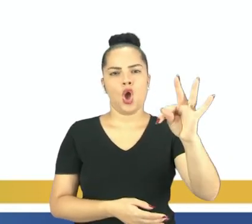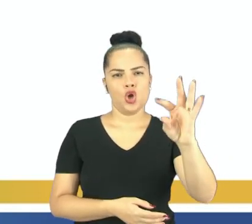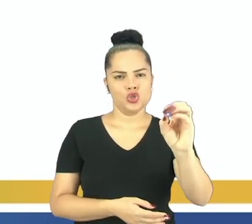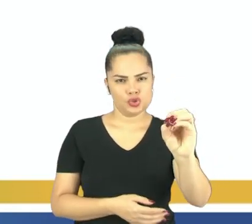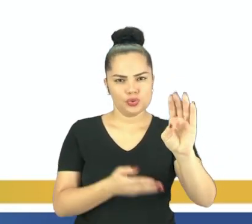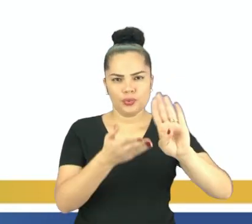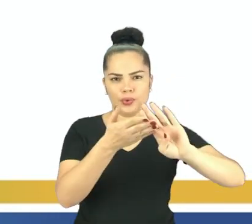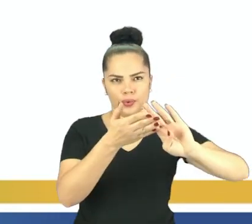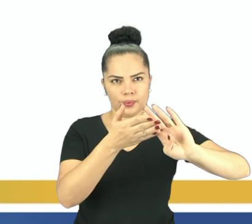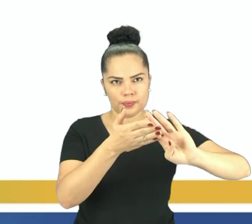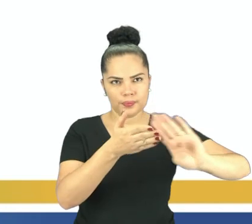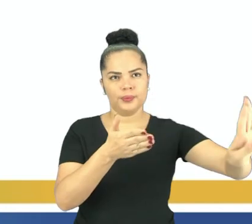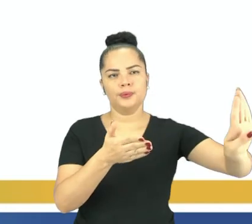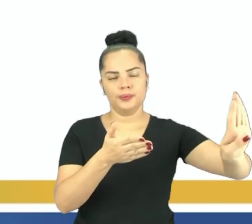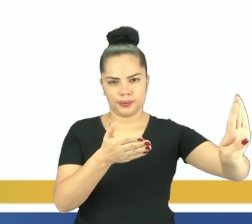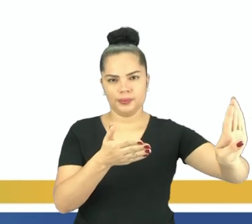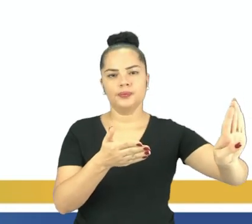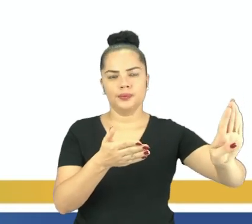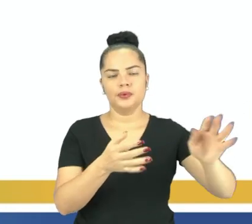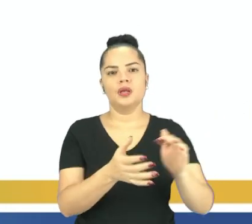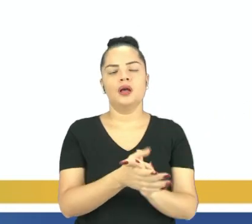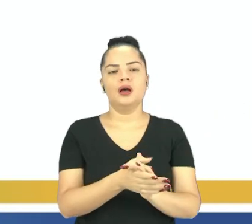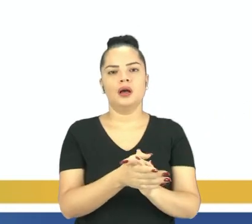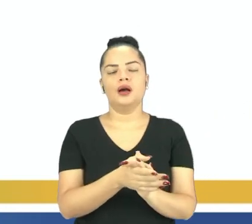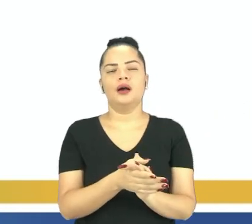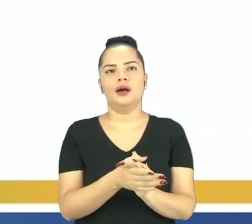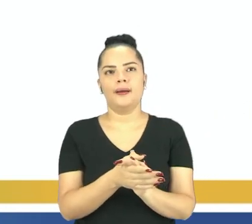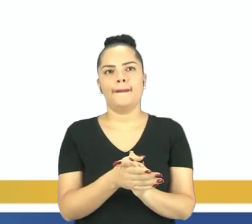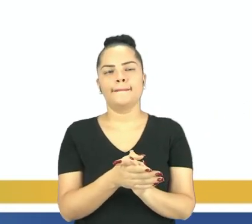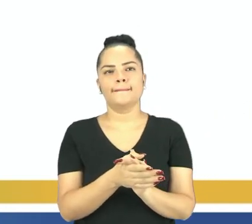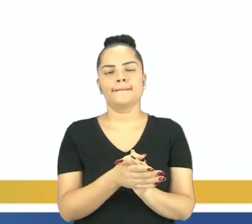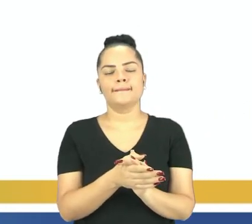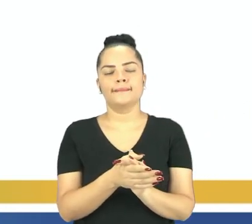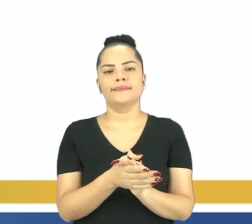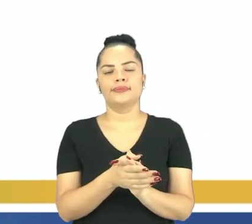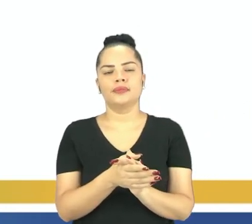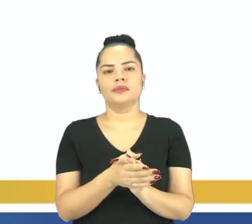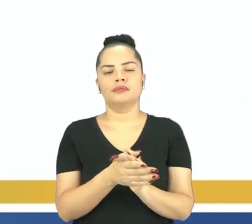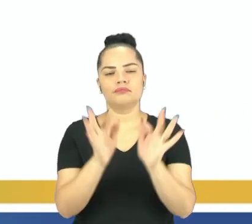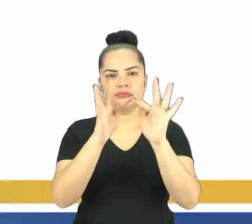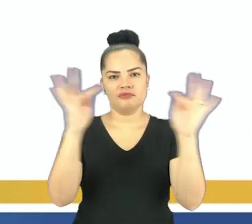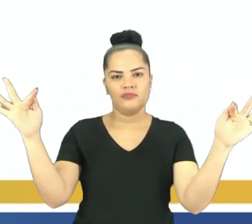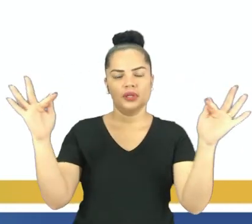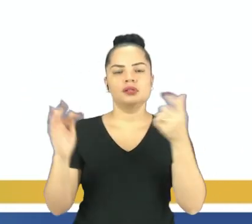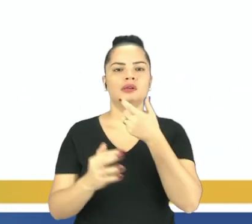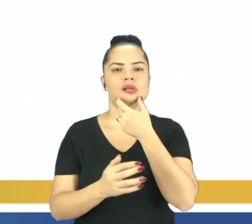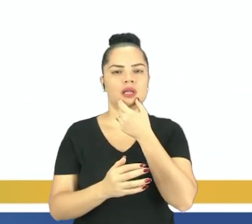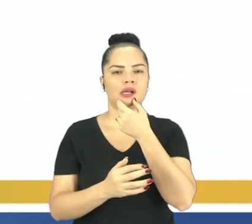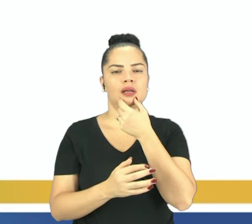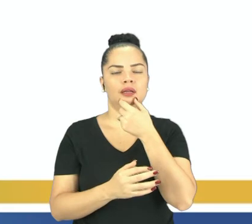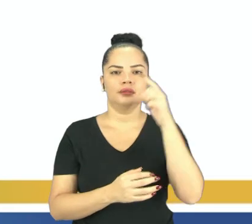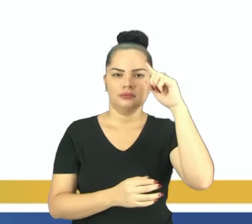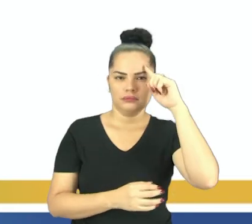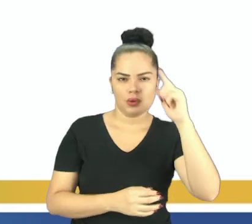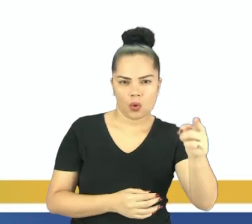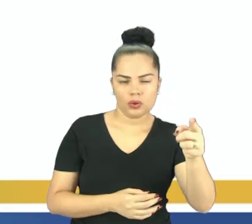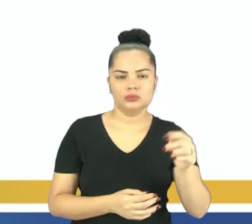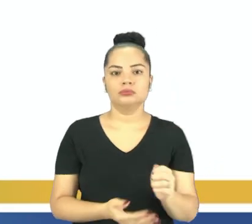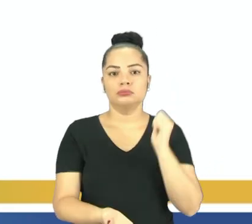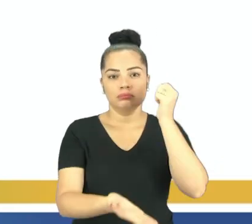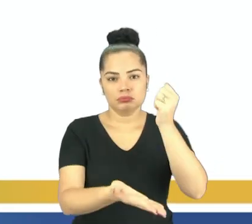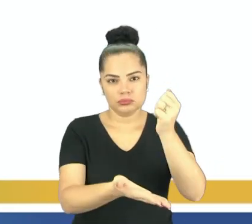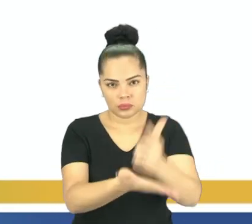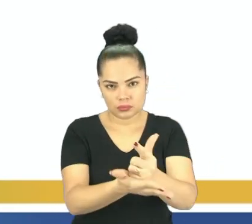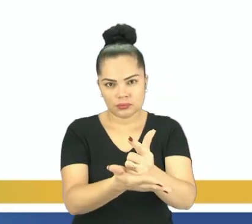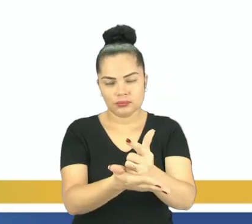English dictionary, nós colocamos aí buy an English dictionary. Agora sim é uma ordem. Compre um dicionário